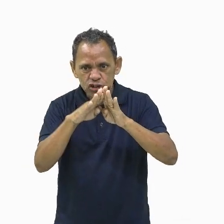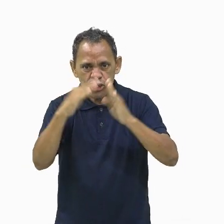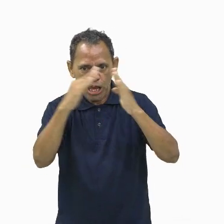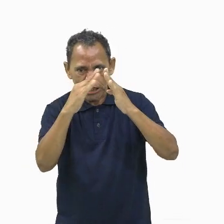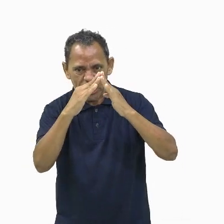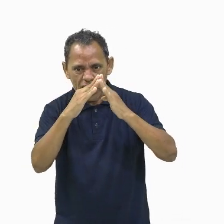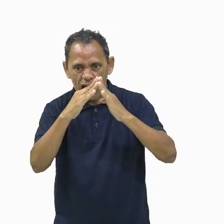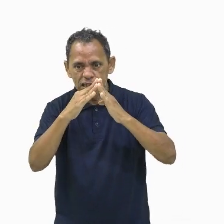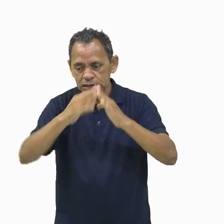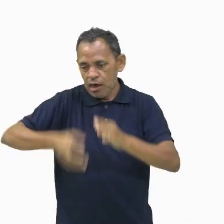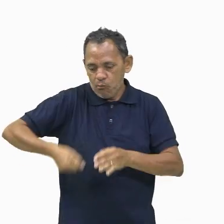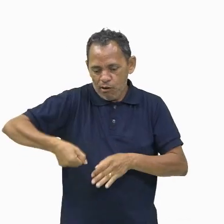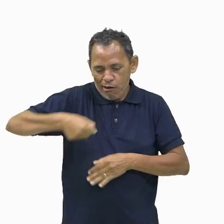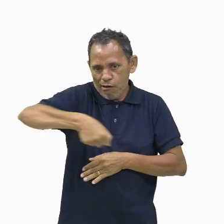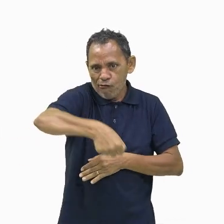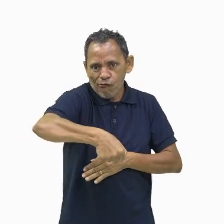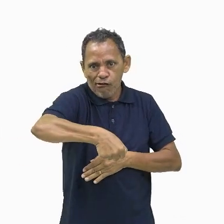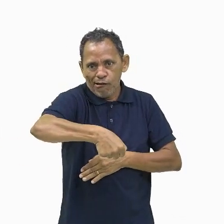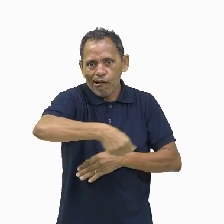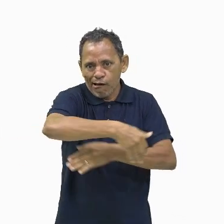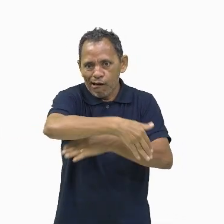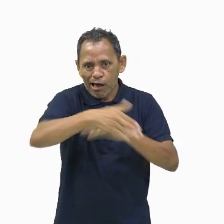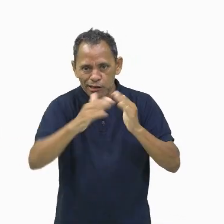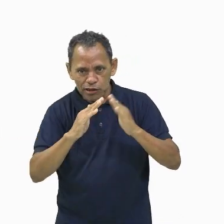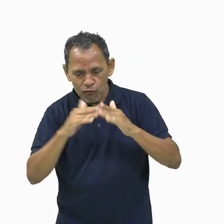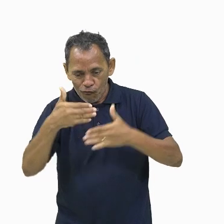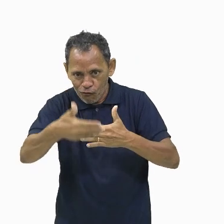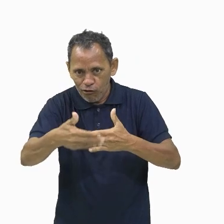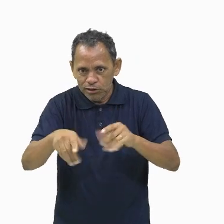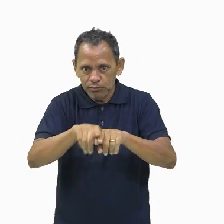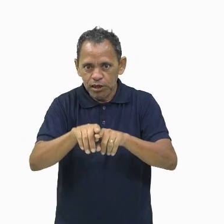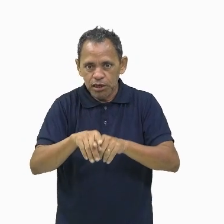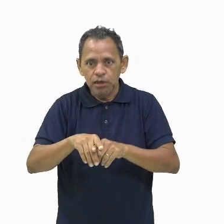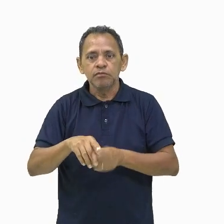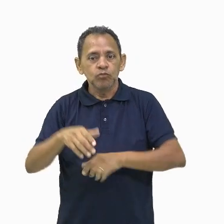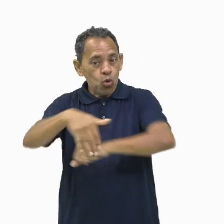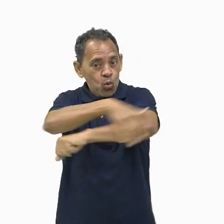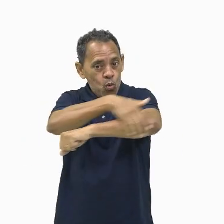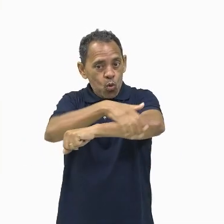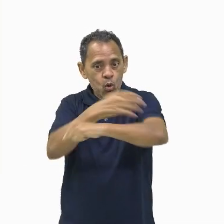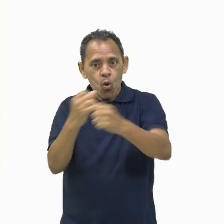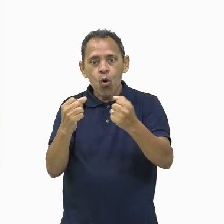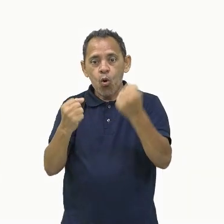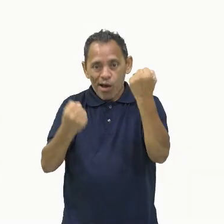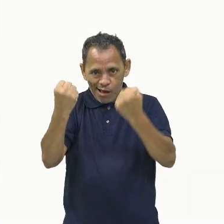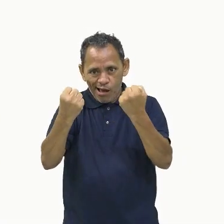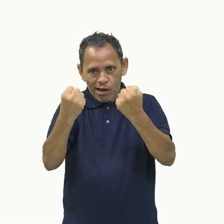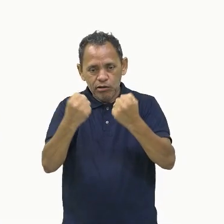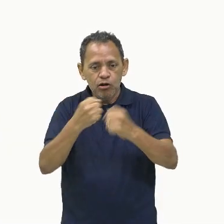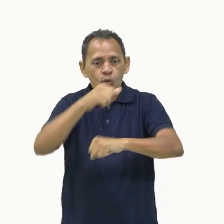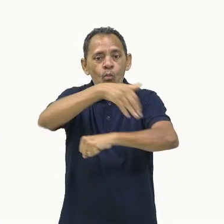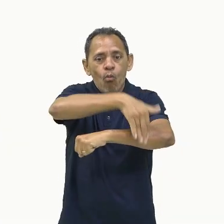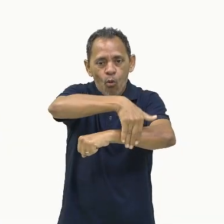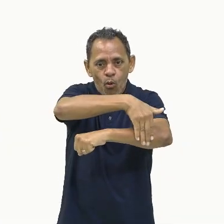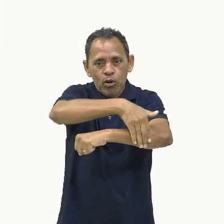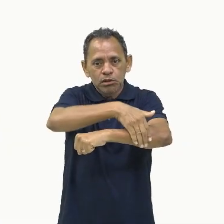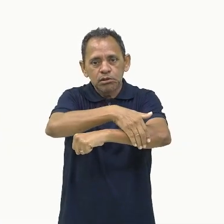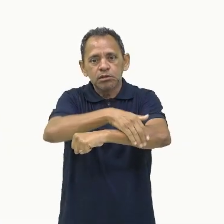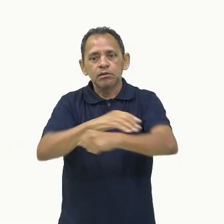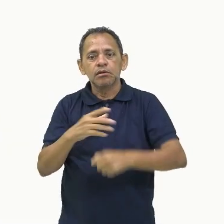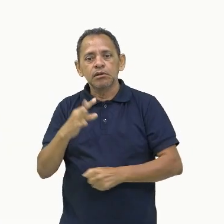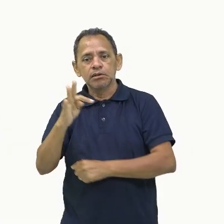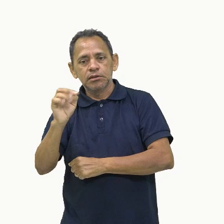e o táxi estará esperando na porta. Então, percebam que com as elipses que foram empregadas